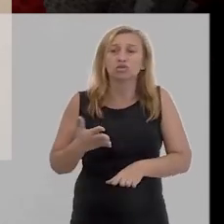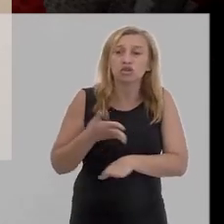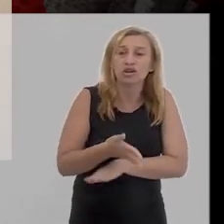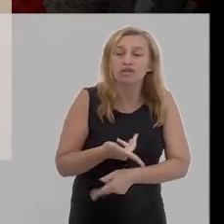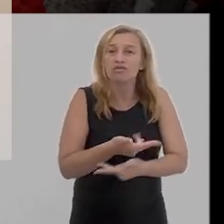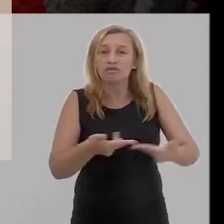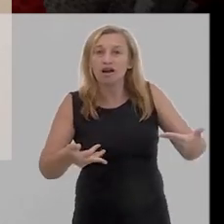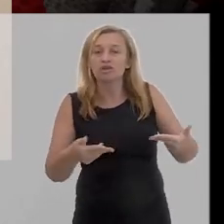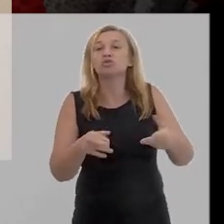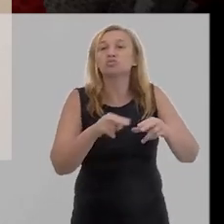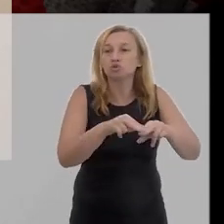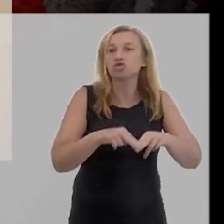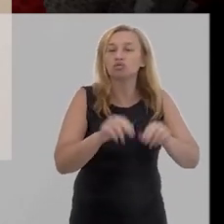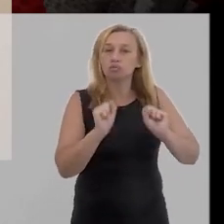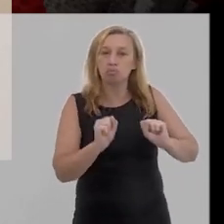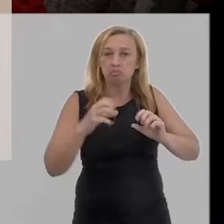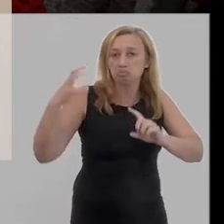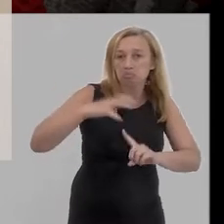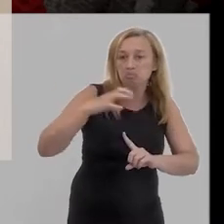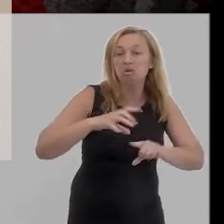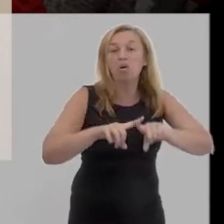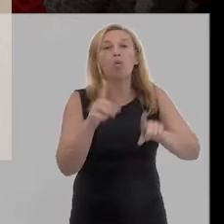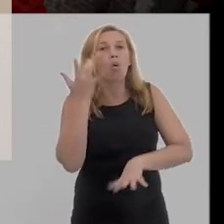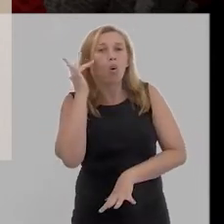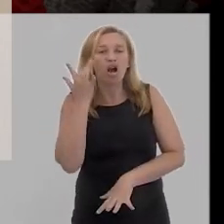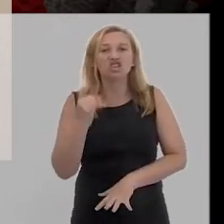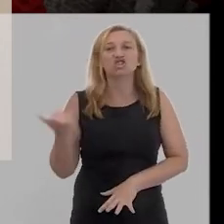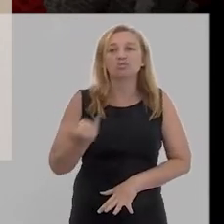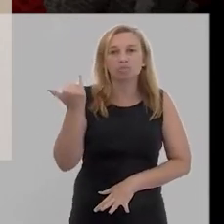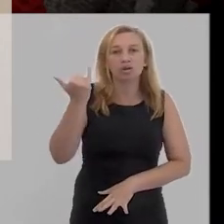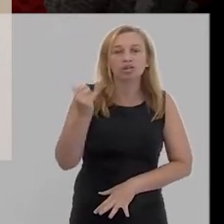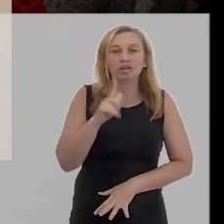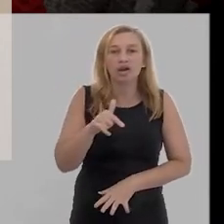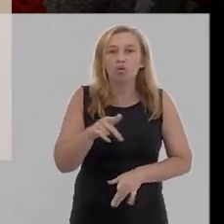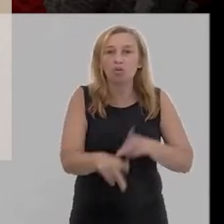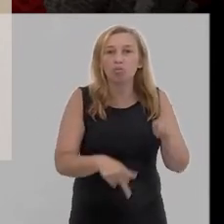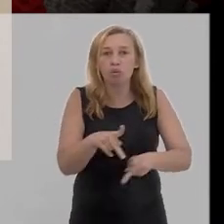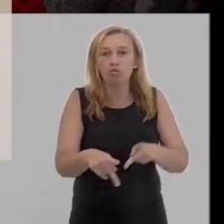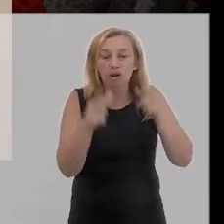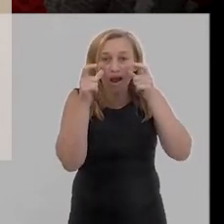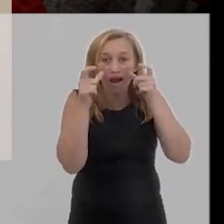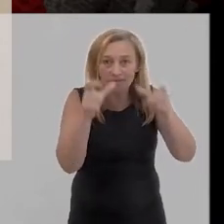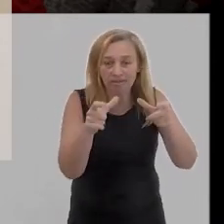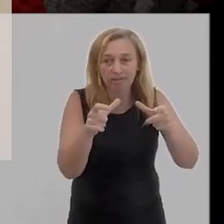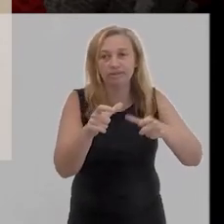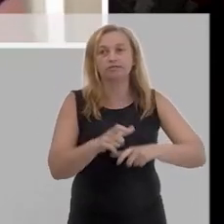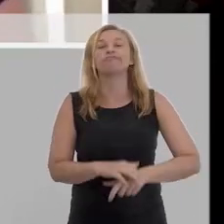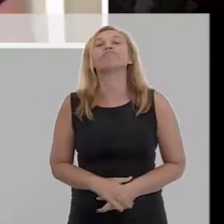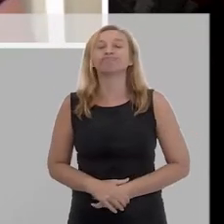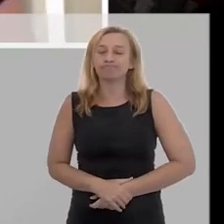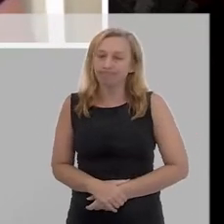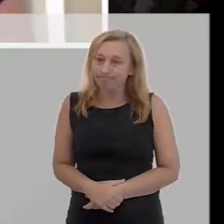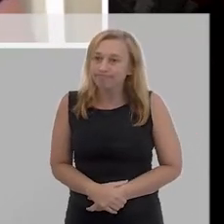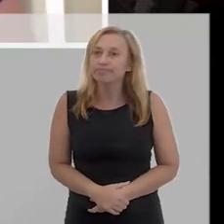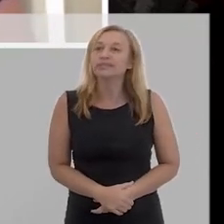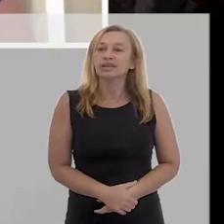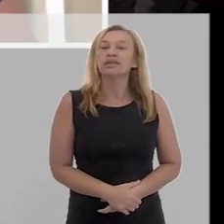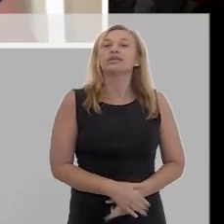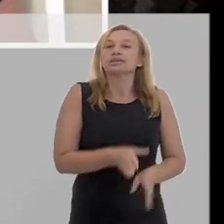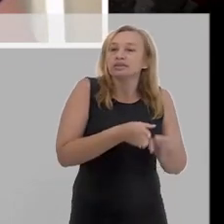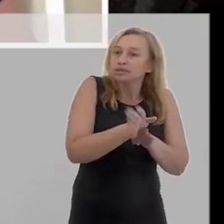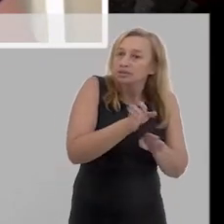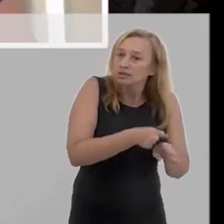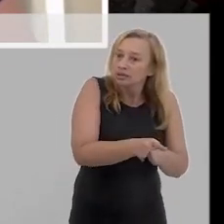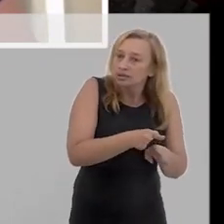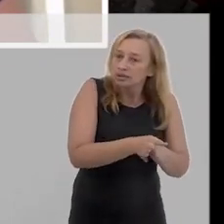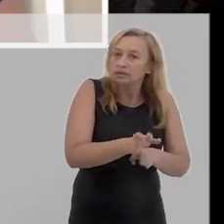de intercorrências que podem influenciar. Então, eu acho que o ideal é a população ficar atenta para